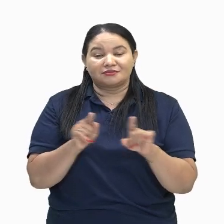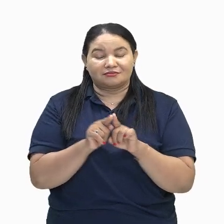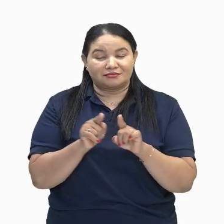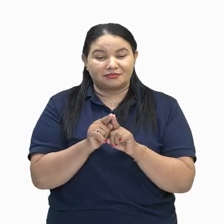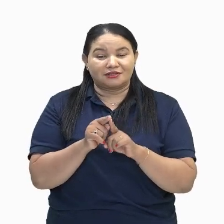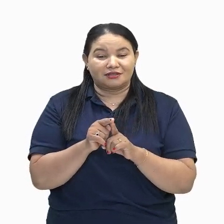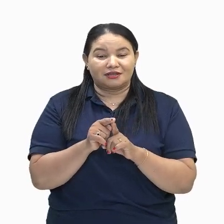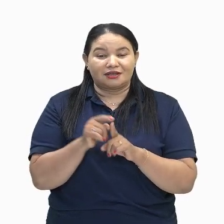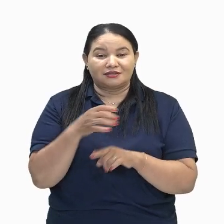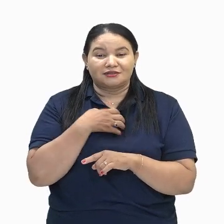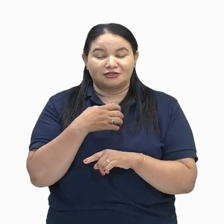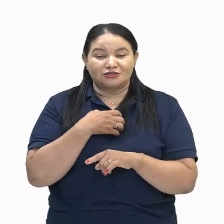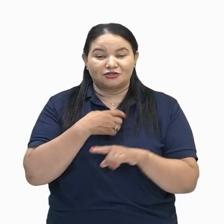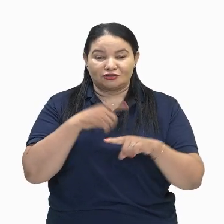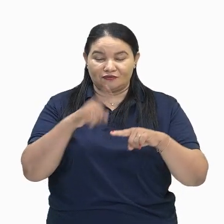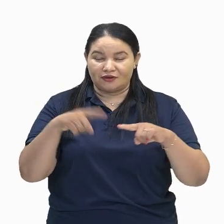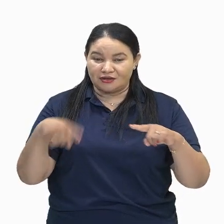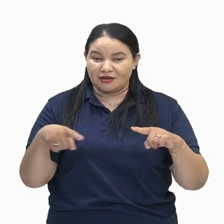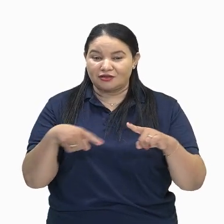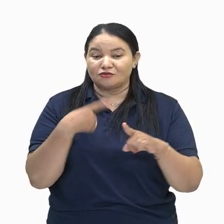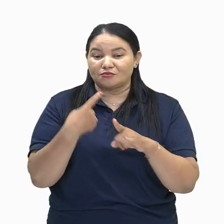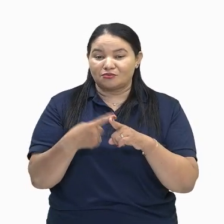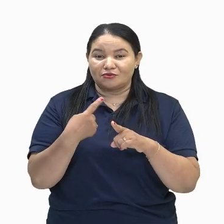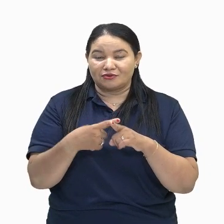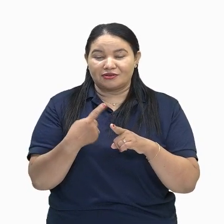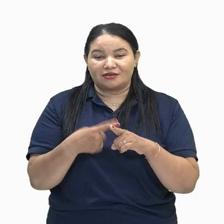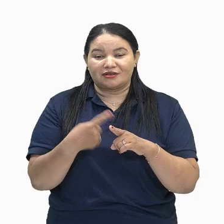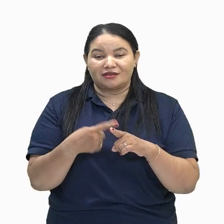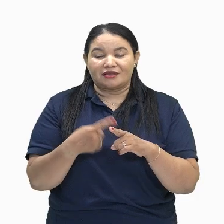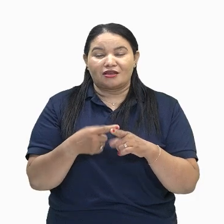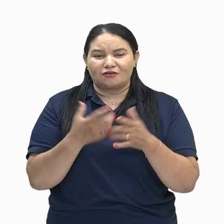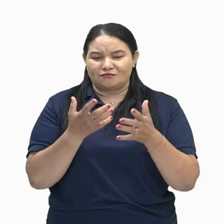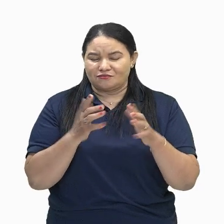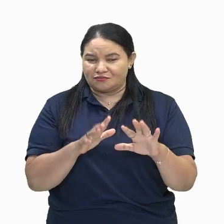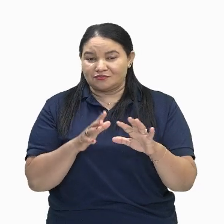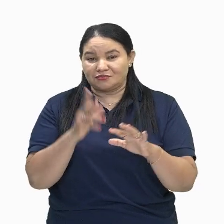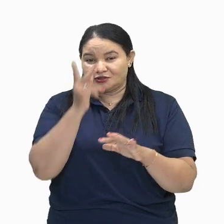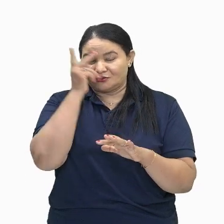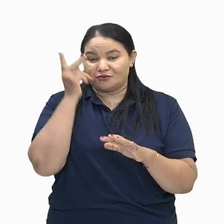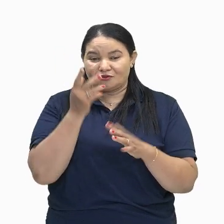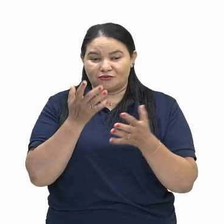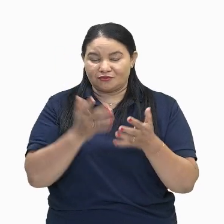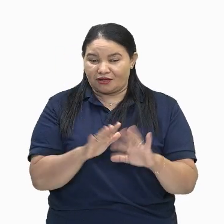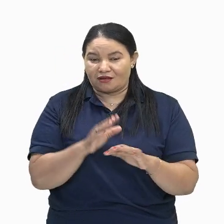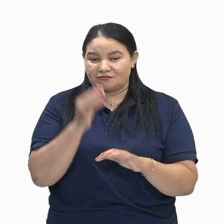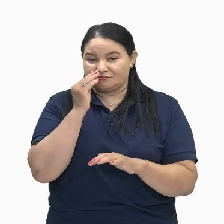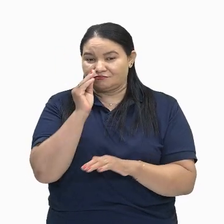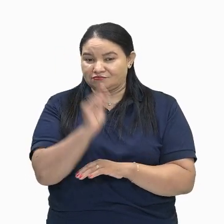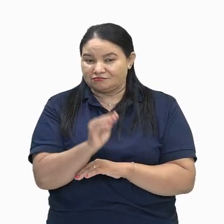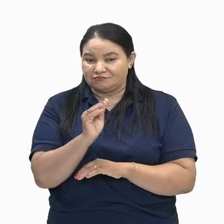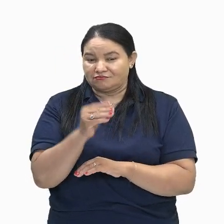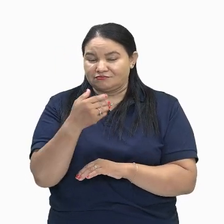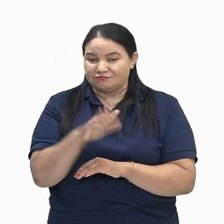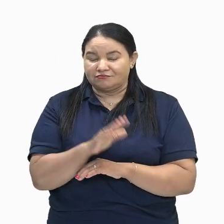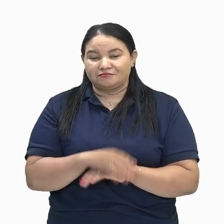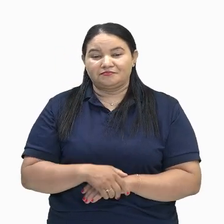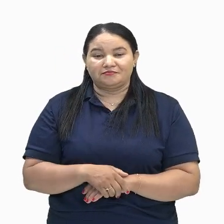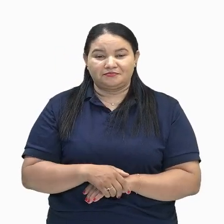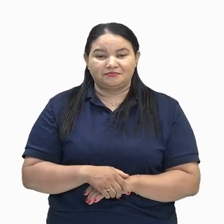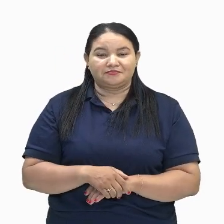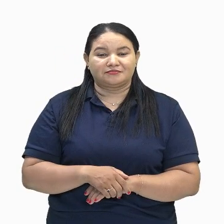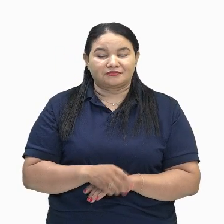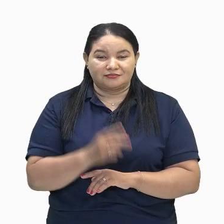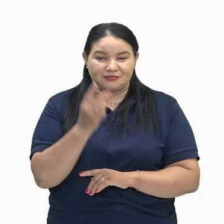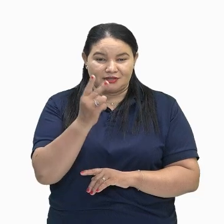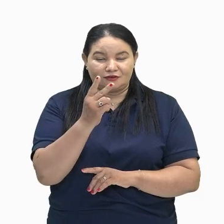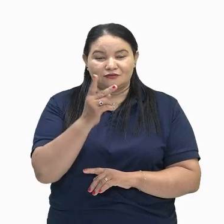sentido variado aí, né? Que seria, levar um fora é a pessoa ser rejeitada por alguém. Então, as duas